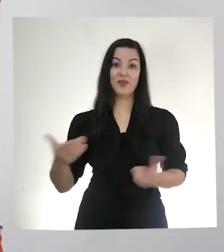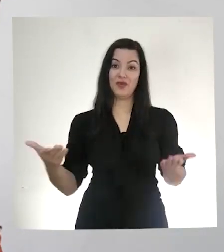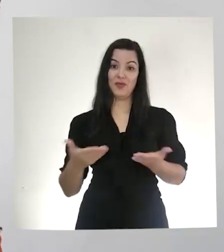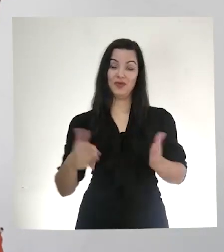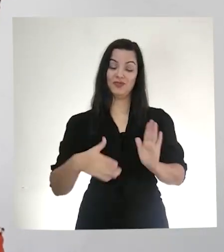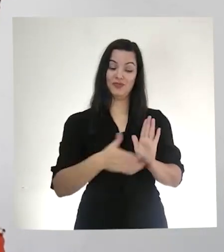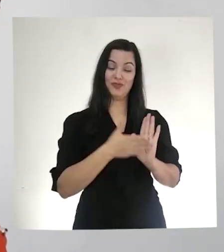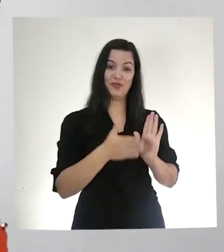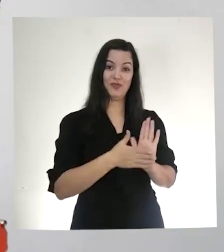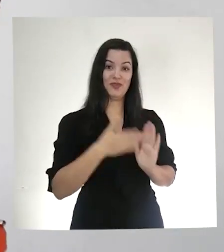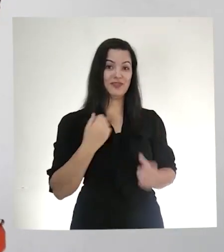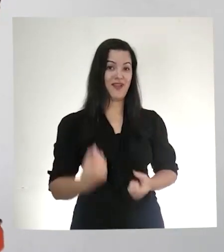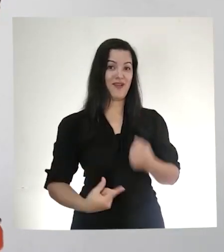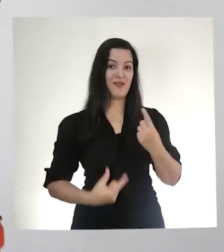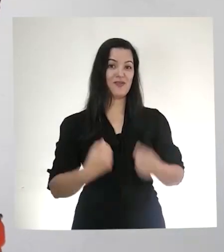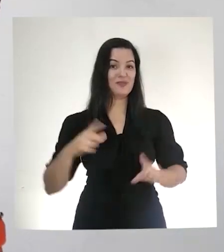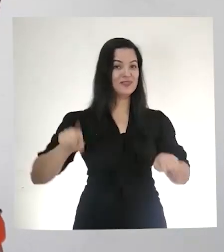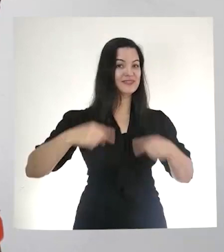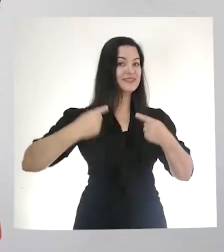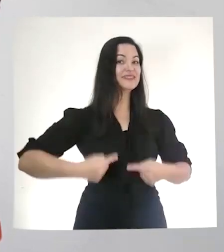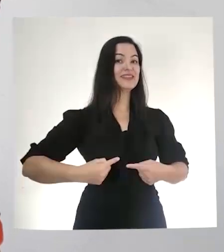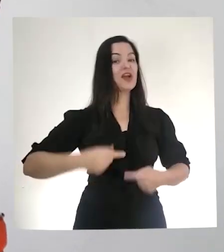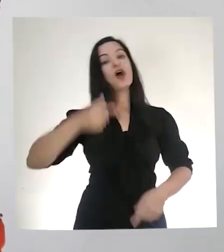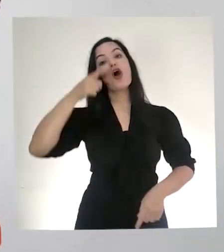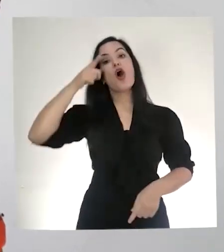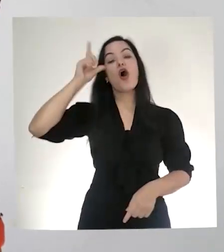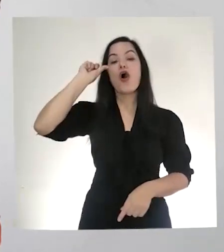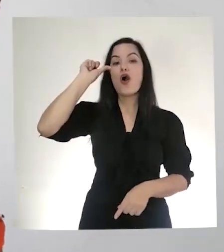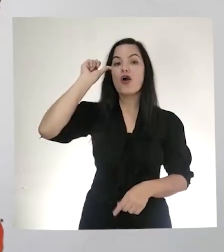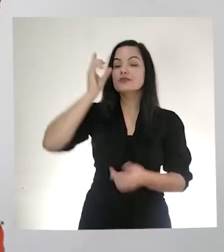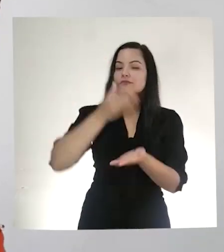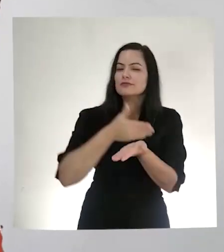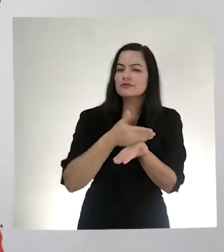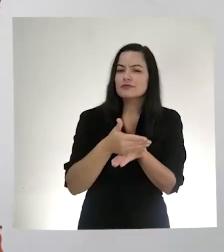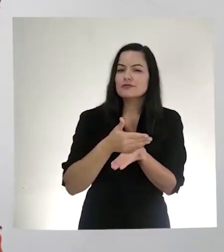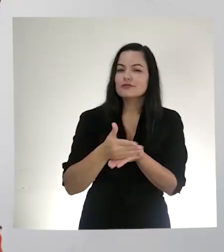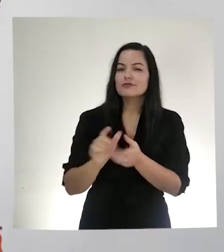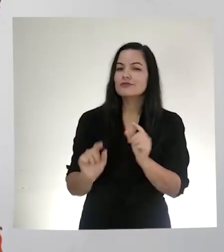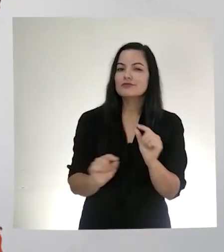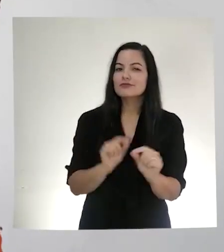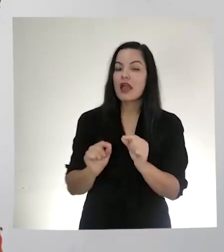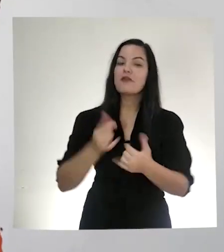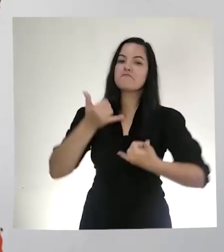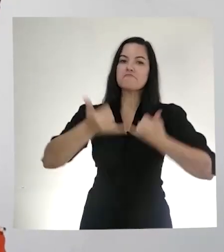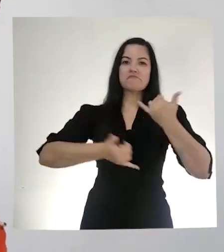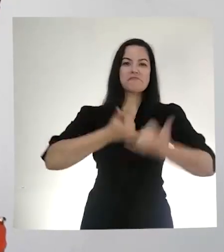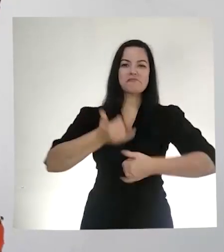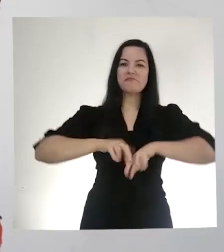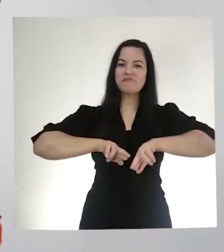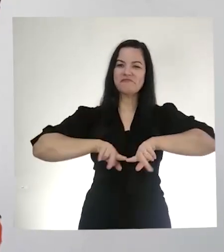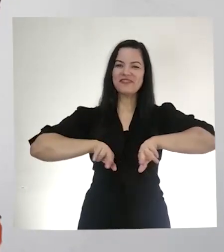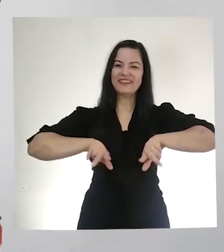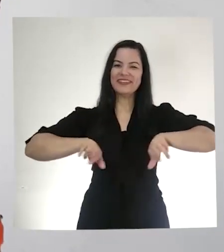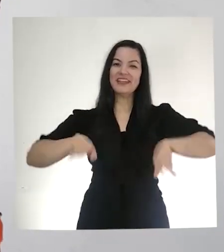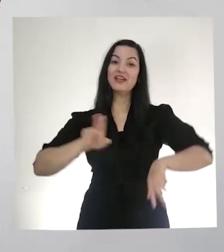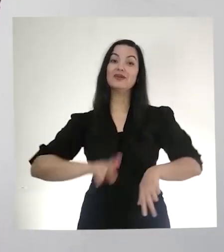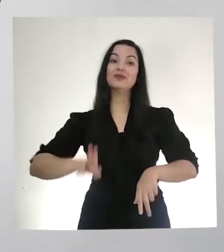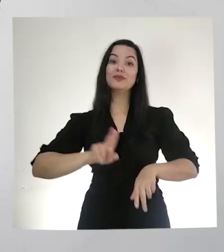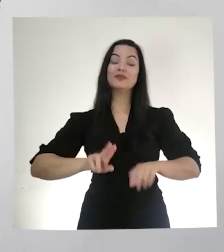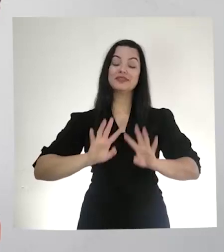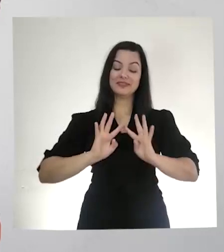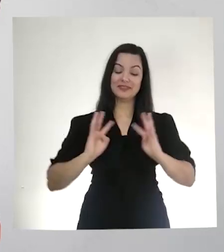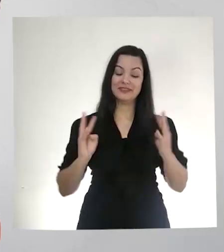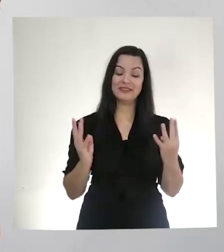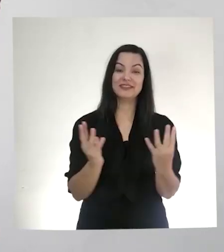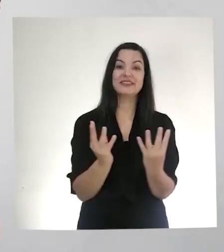de desafio. Ontem começamos a aquecer com as brincadeiras, utilizando a